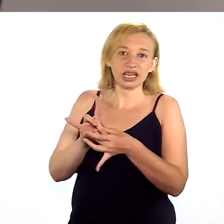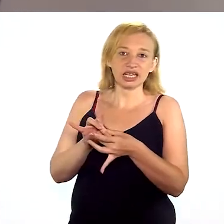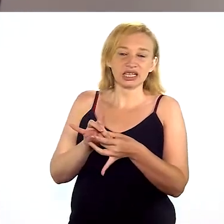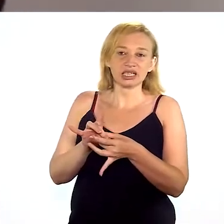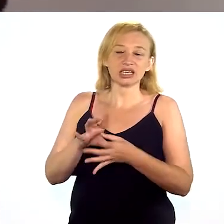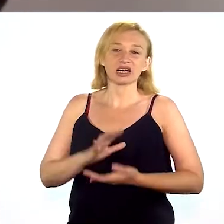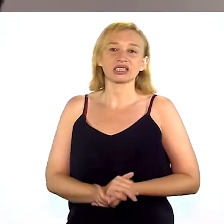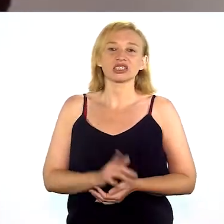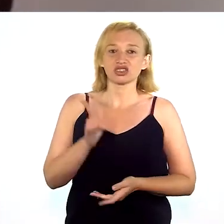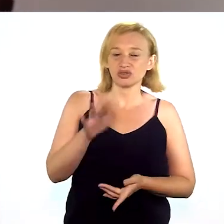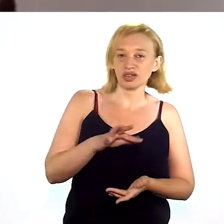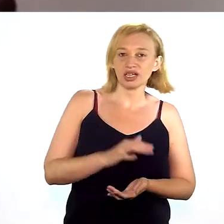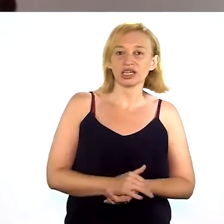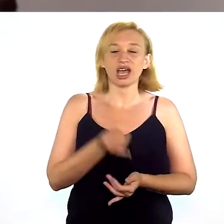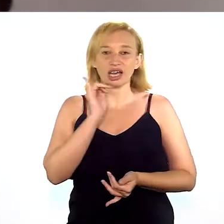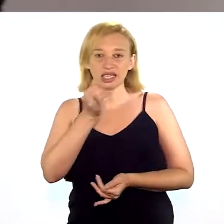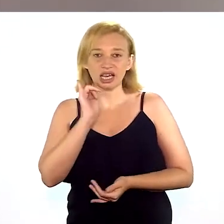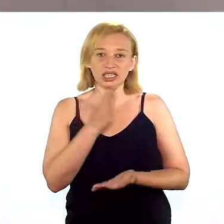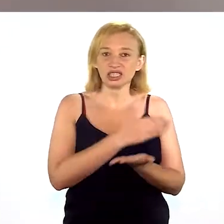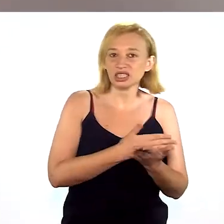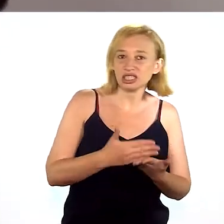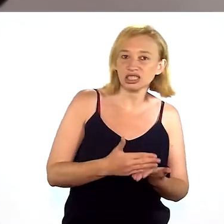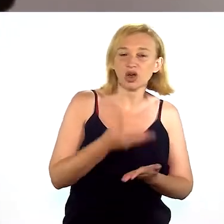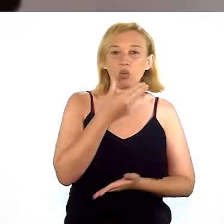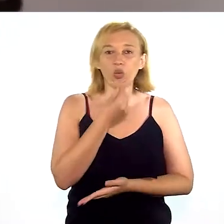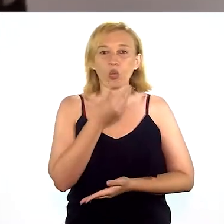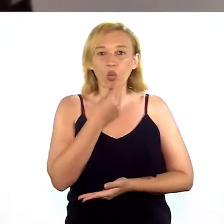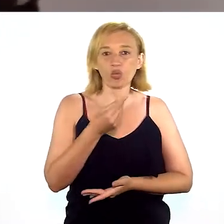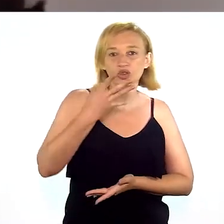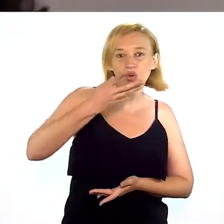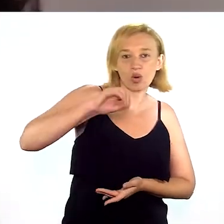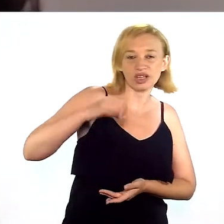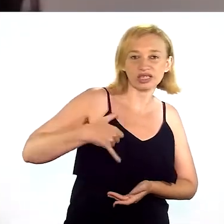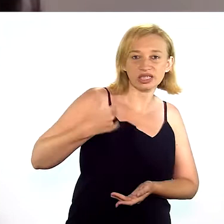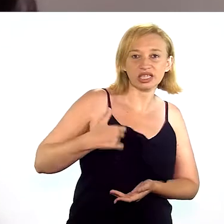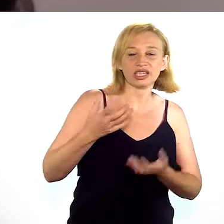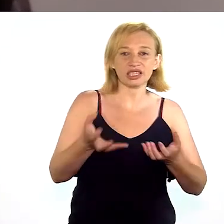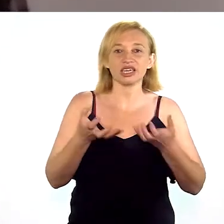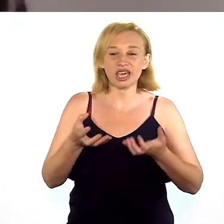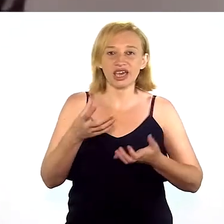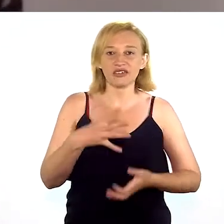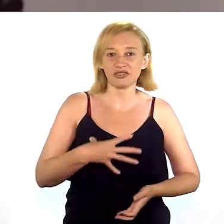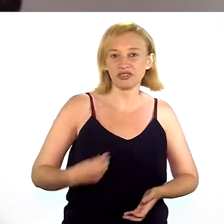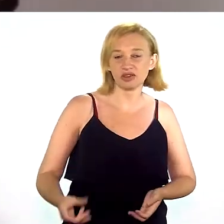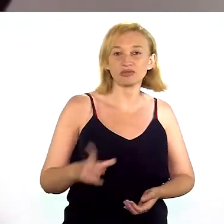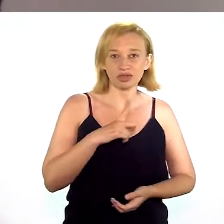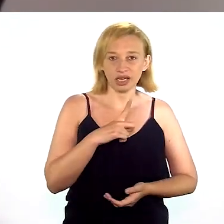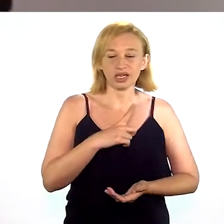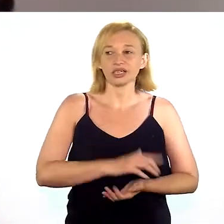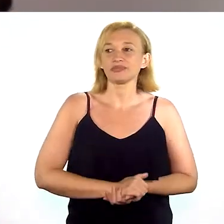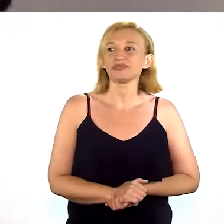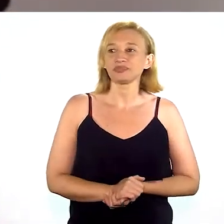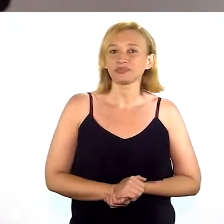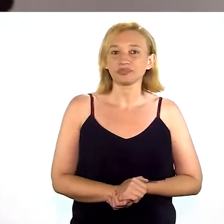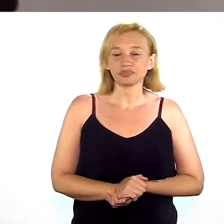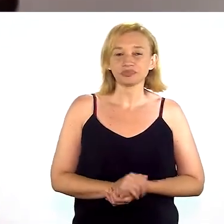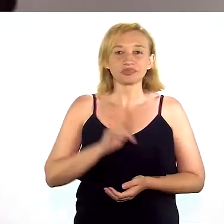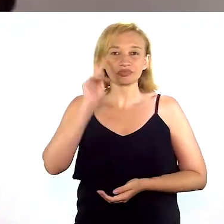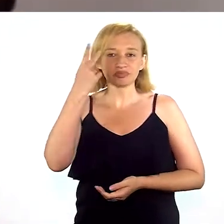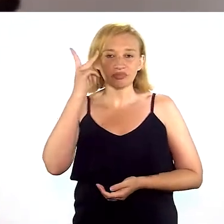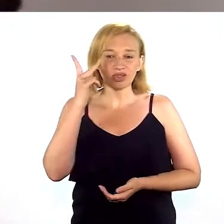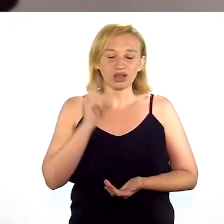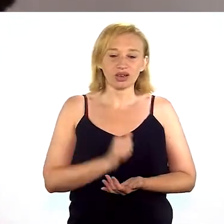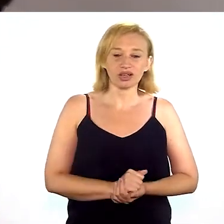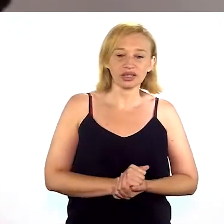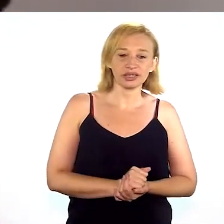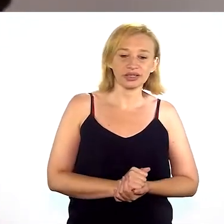ligada por laços afetivos. Então a narrativa se inicia com um homem de 40 anos que quer ter um filho. E é